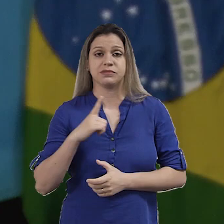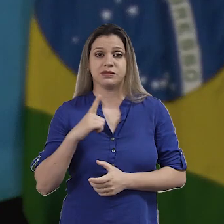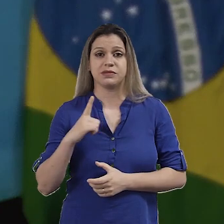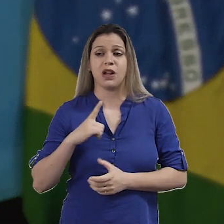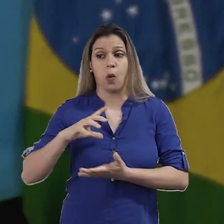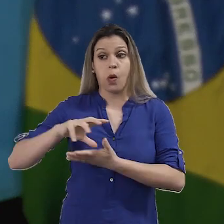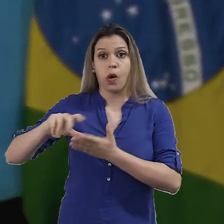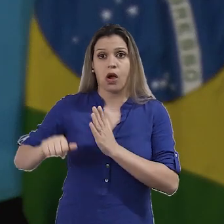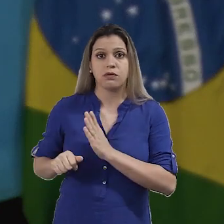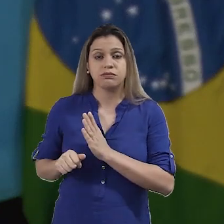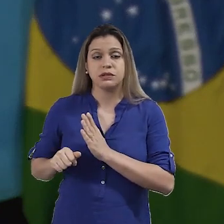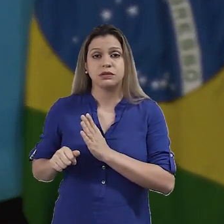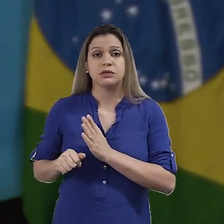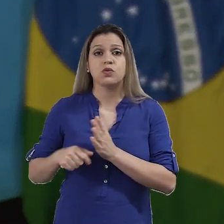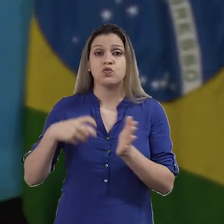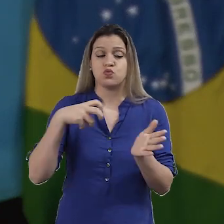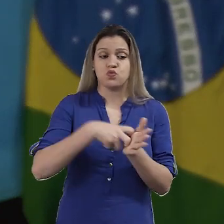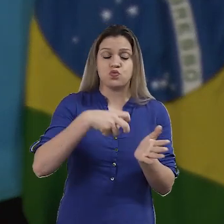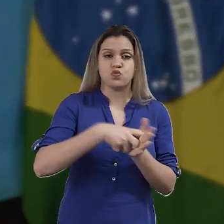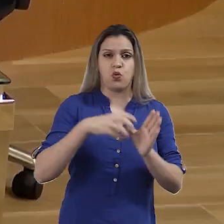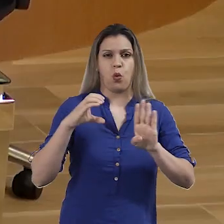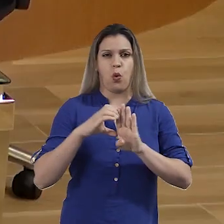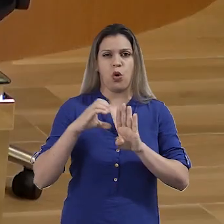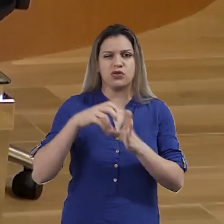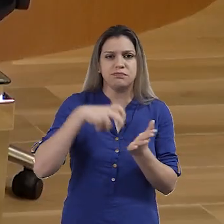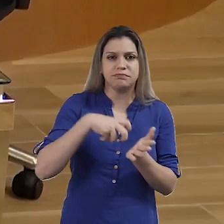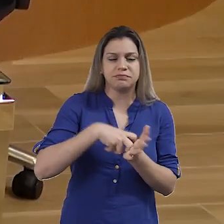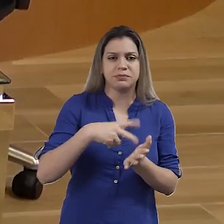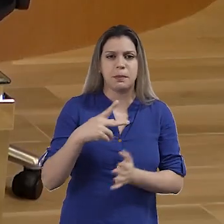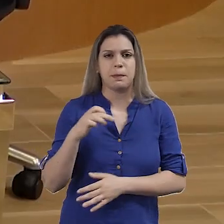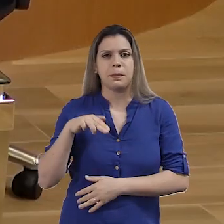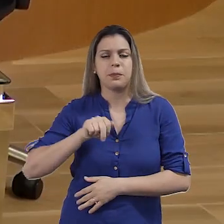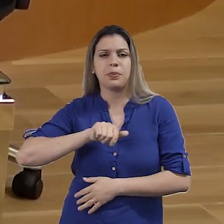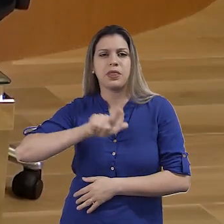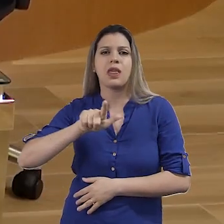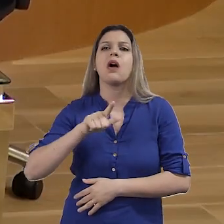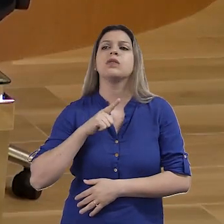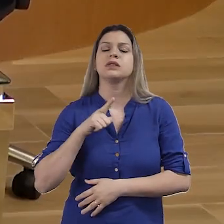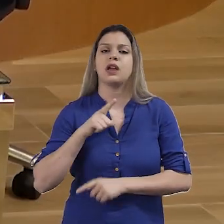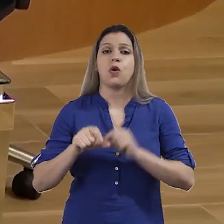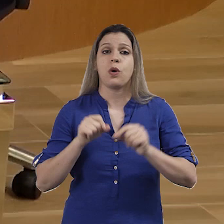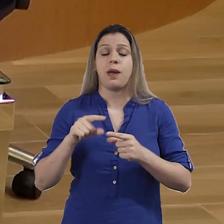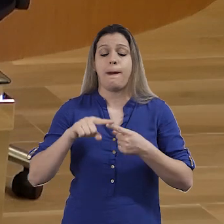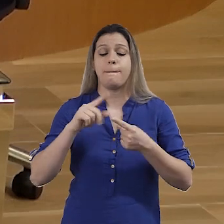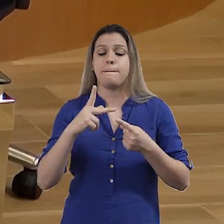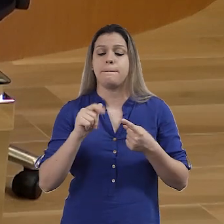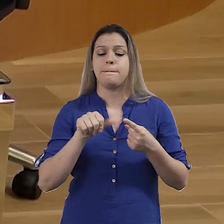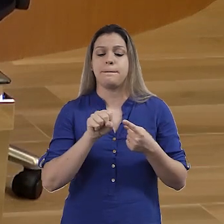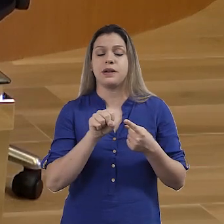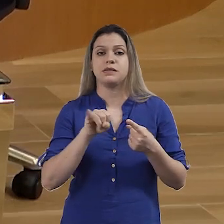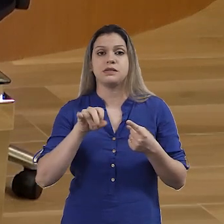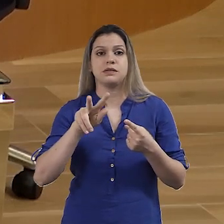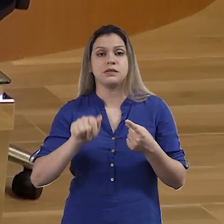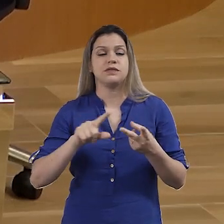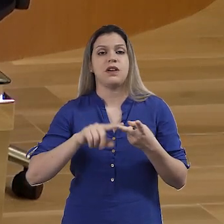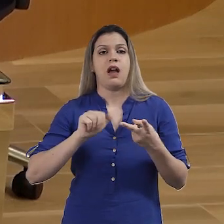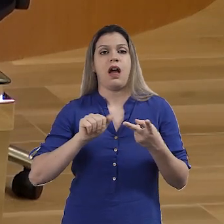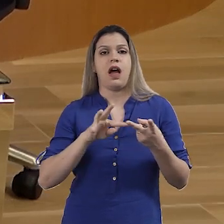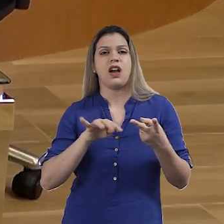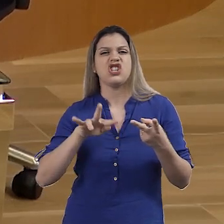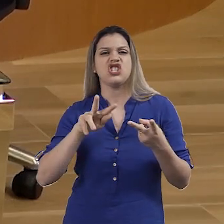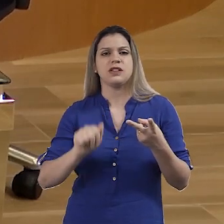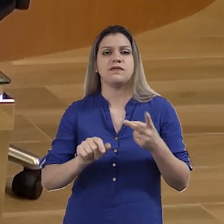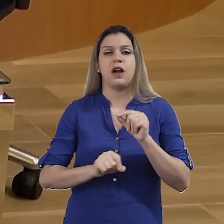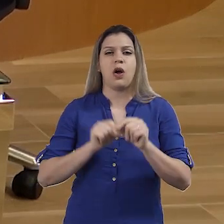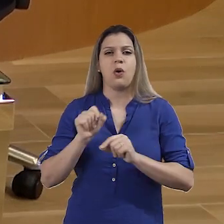a corrupção prevista no Código Penal, que é aquele caso da questão da corrupção passiva e da ativa, que é